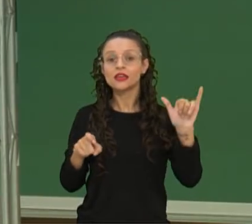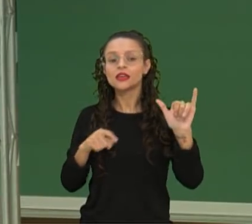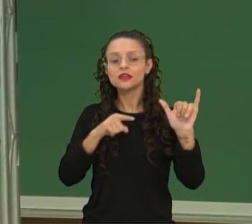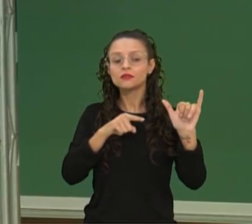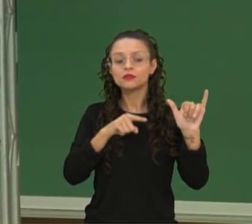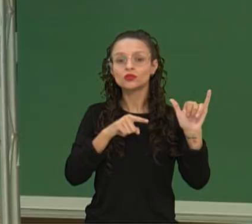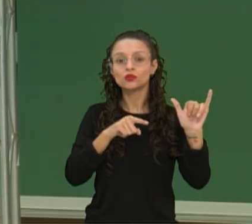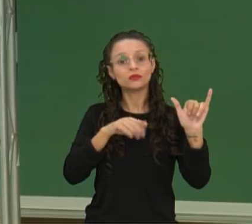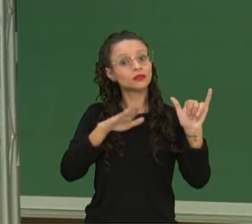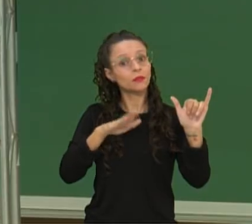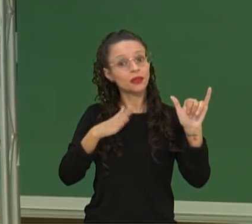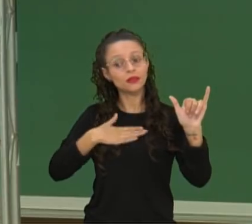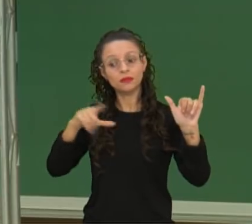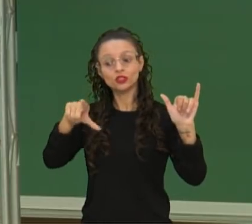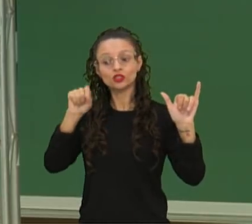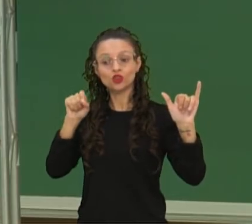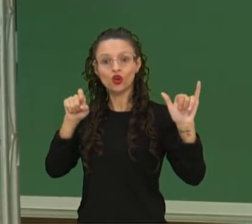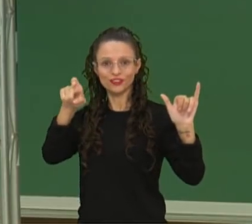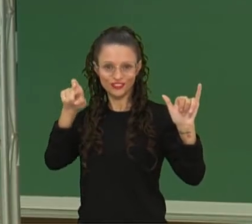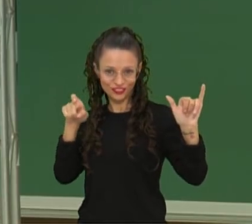acordo com a minha escolha. Beleza?